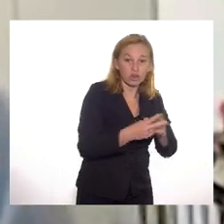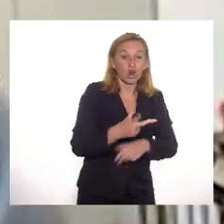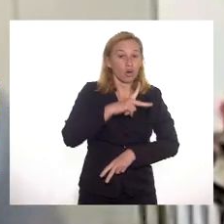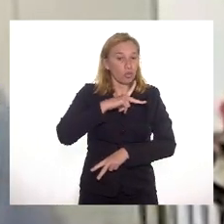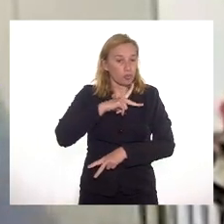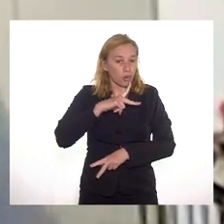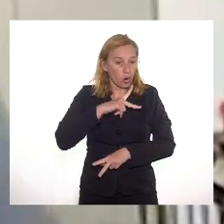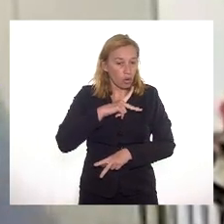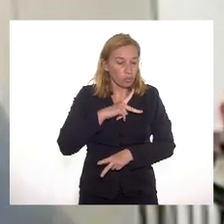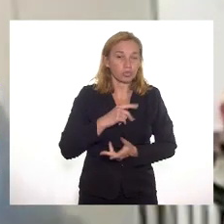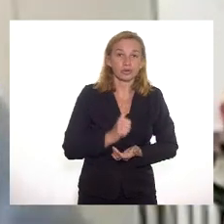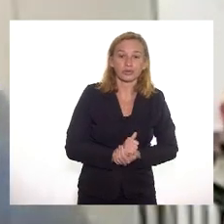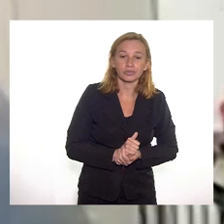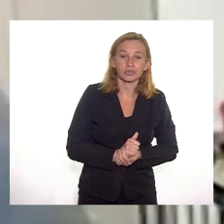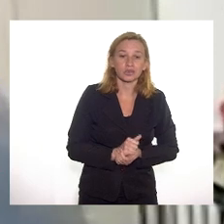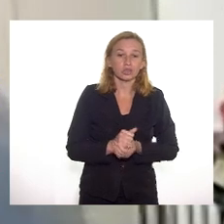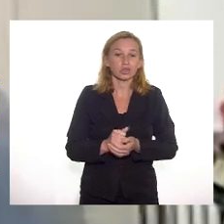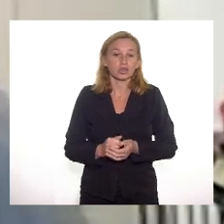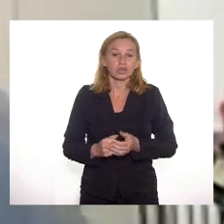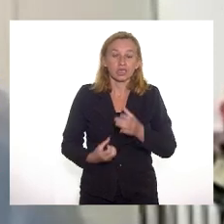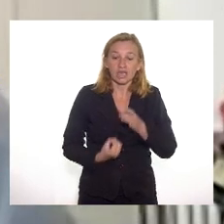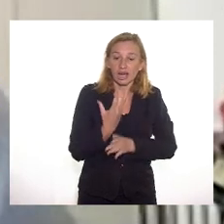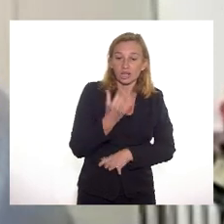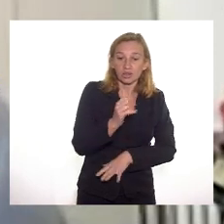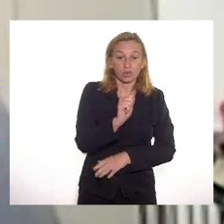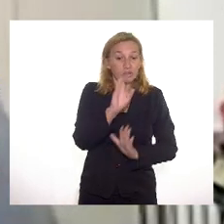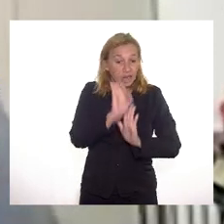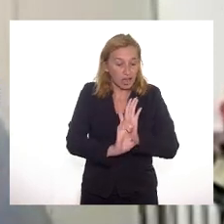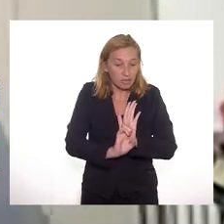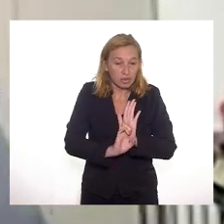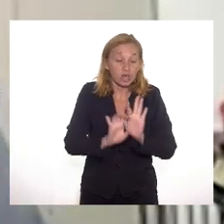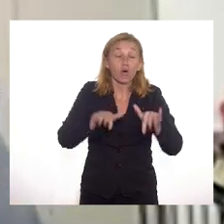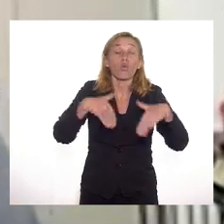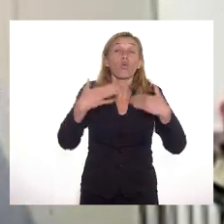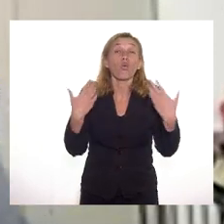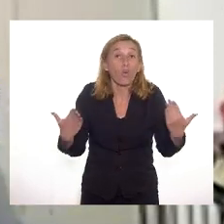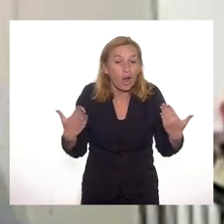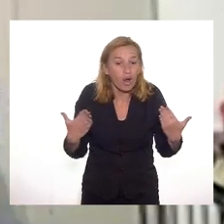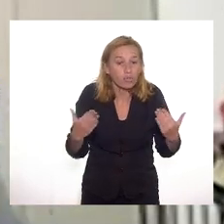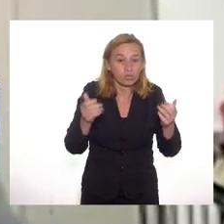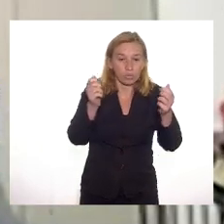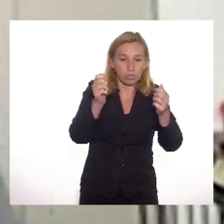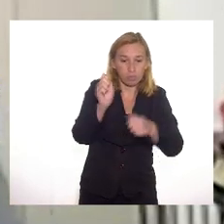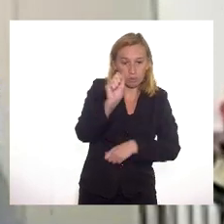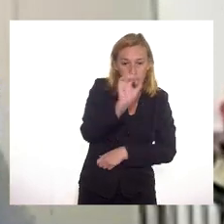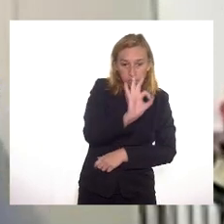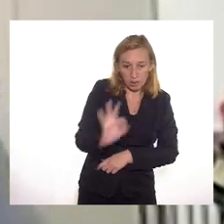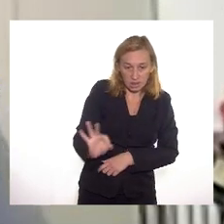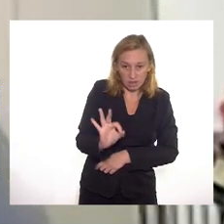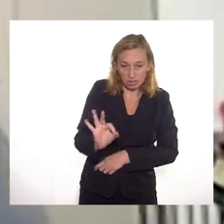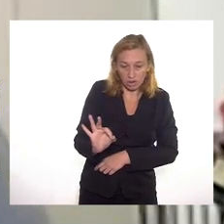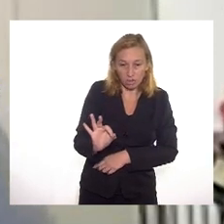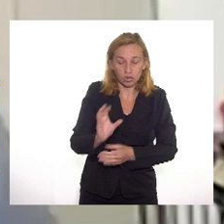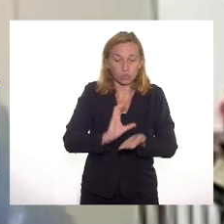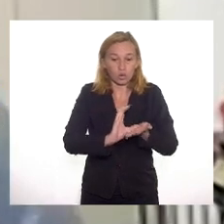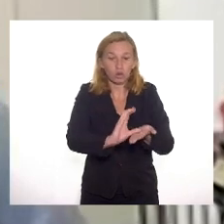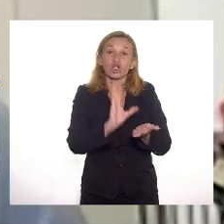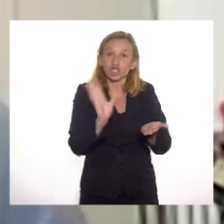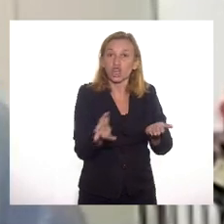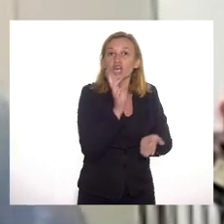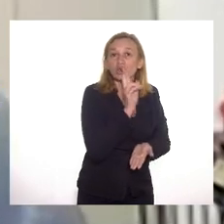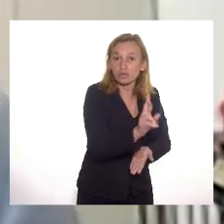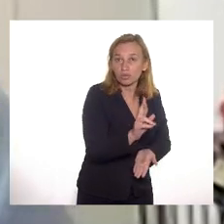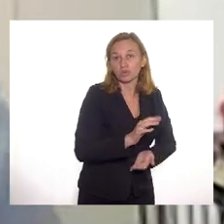próprio recorte proposto pelo autor da emenda, né, de qual seria o percentual de recursos, já ajudou a responder essa